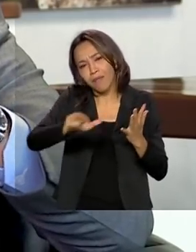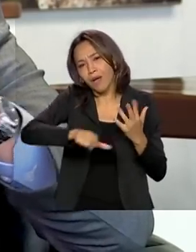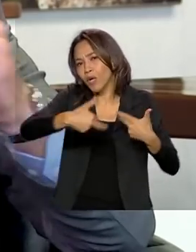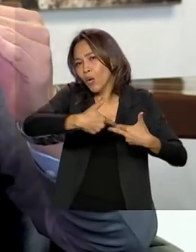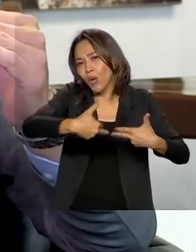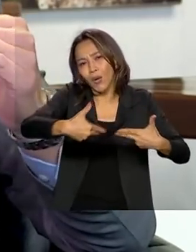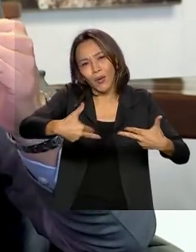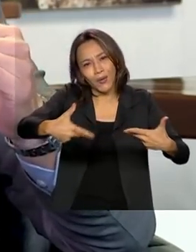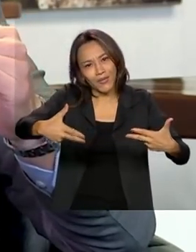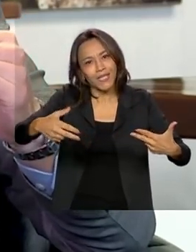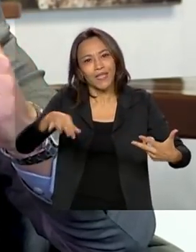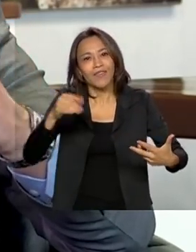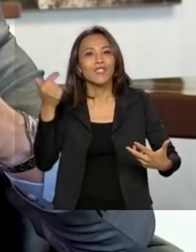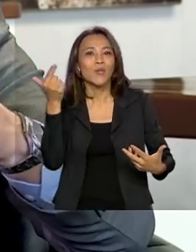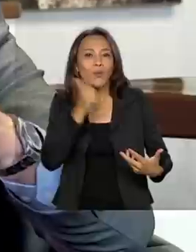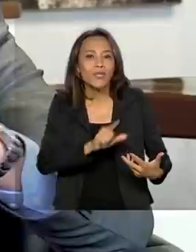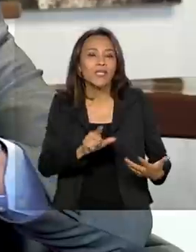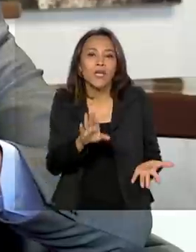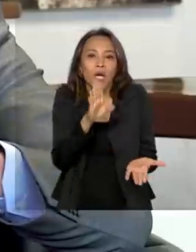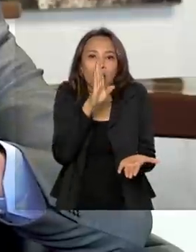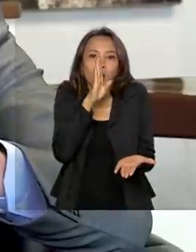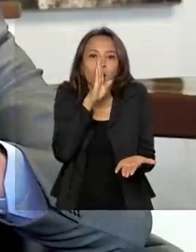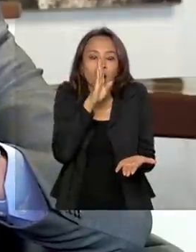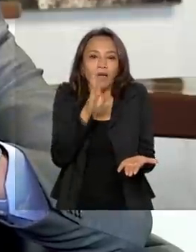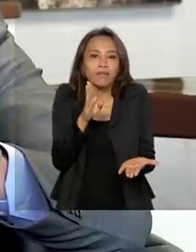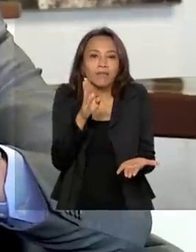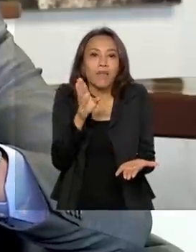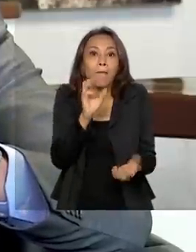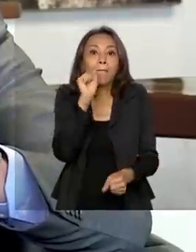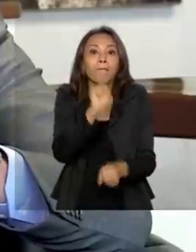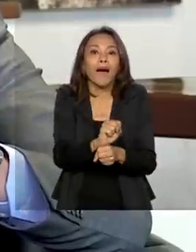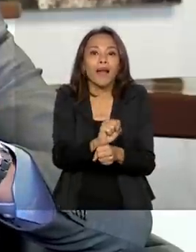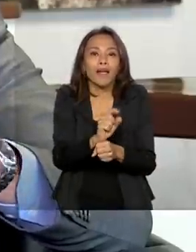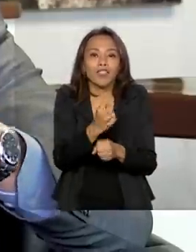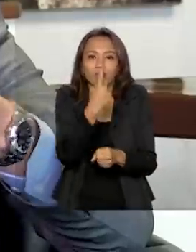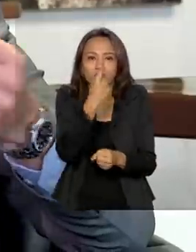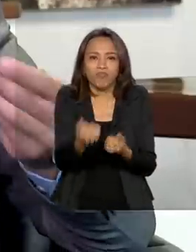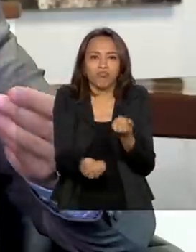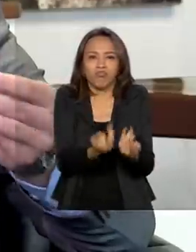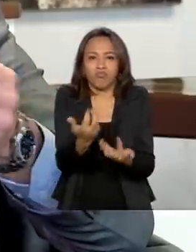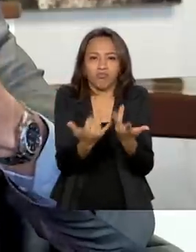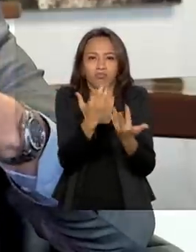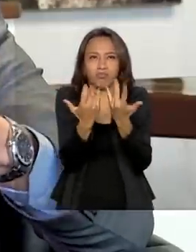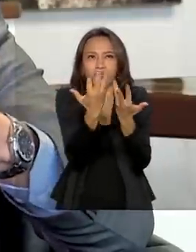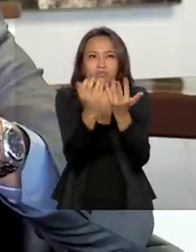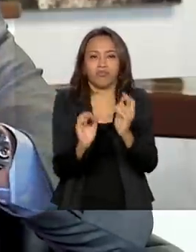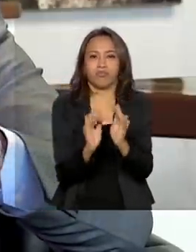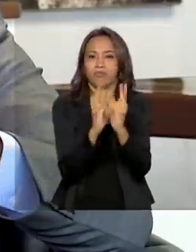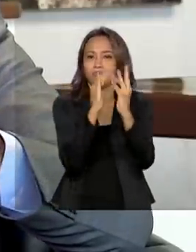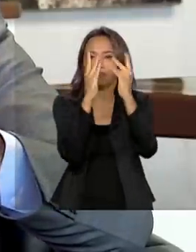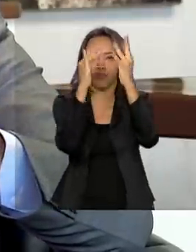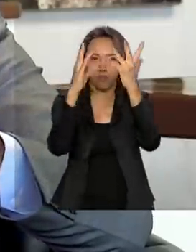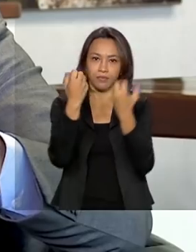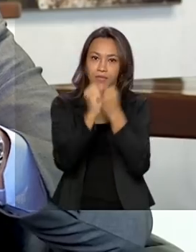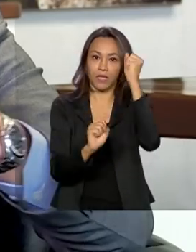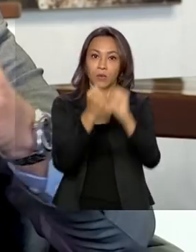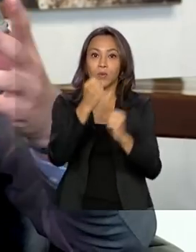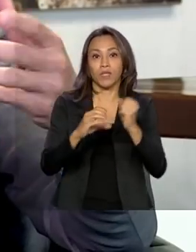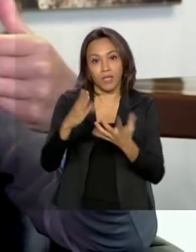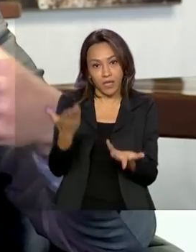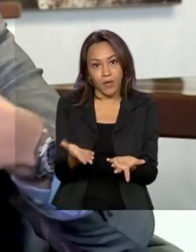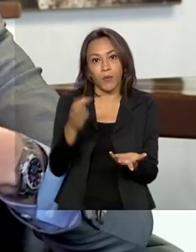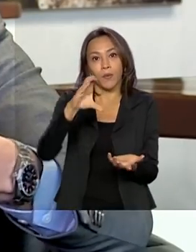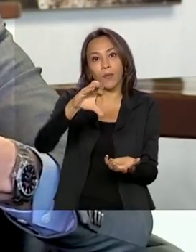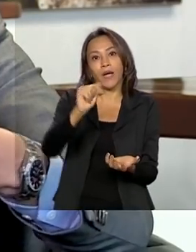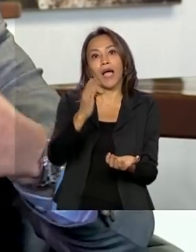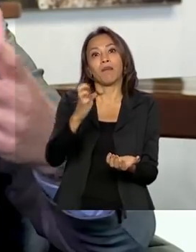a nossa neutralidade de carbono, ou seja, o Brasil parar de emitir mais carbono do que aquele que ele captura. Então, tudo isso